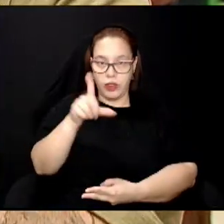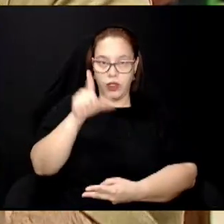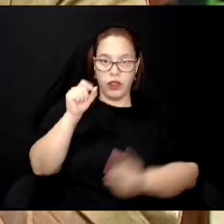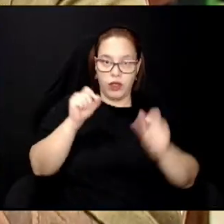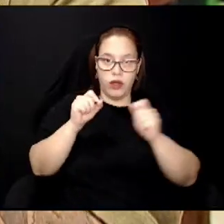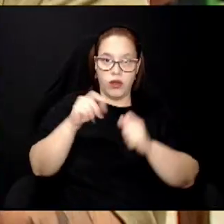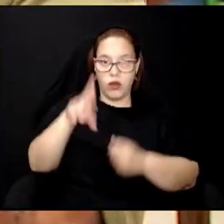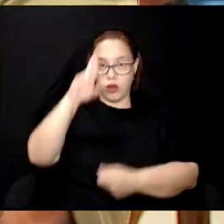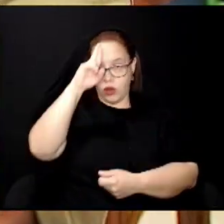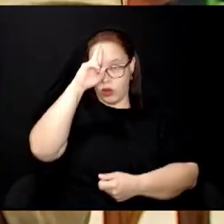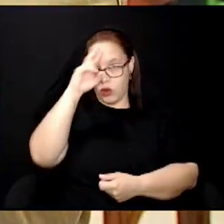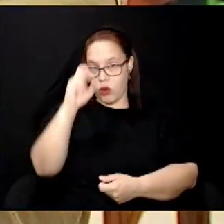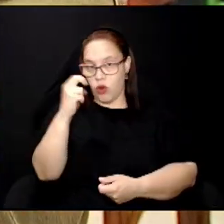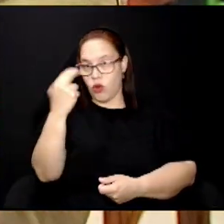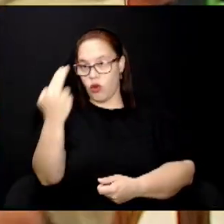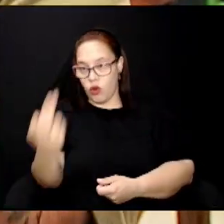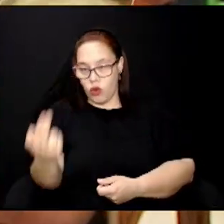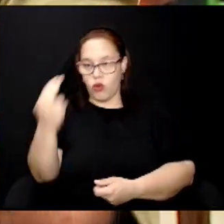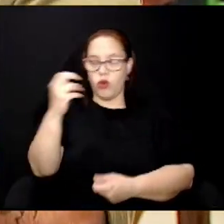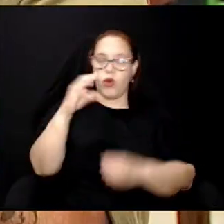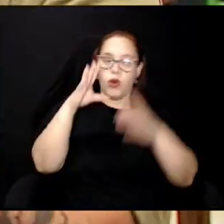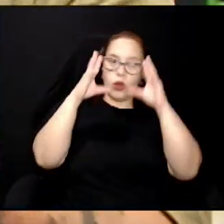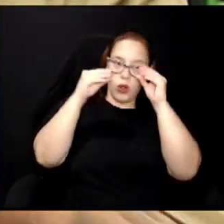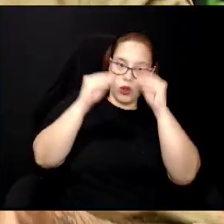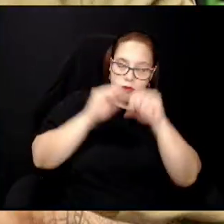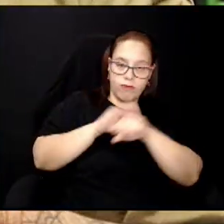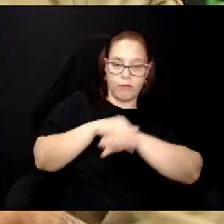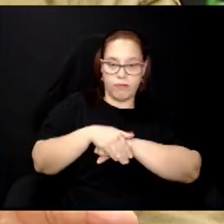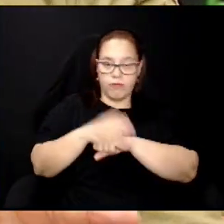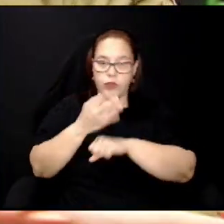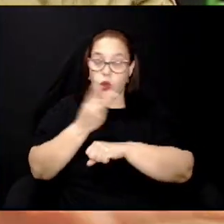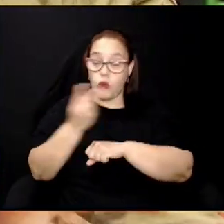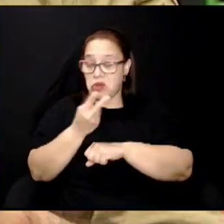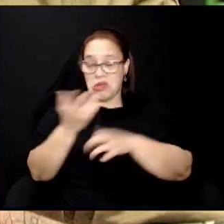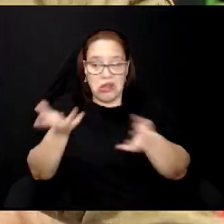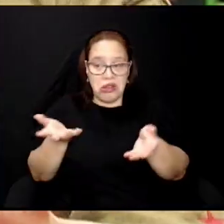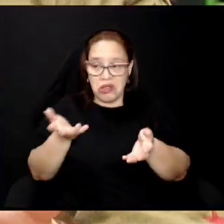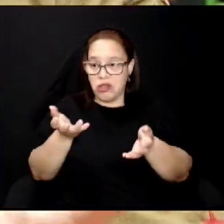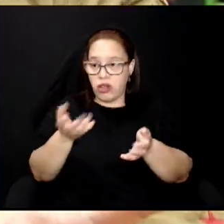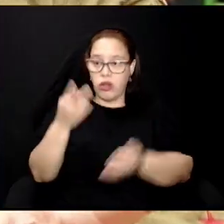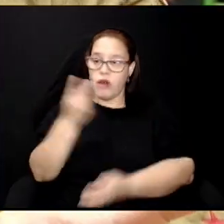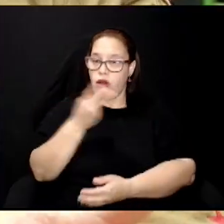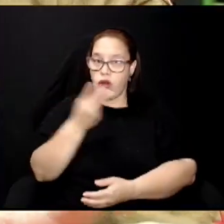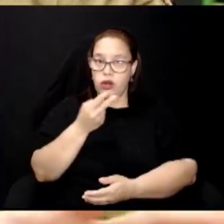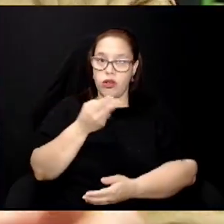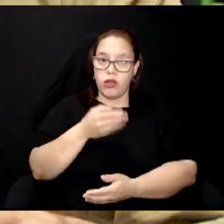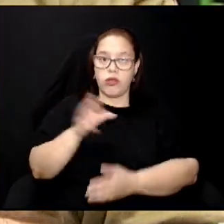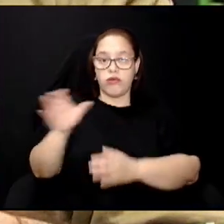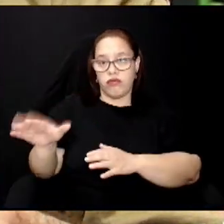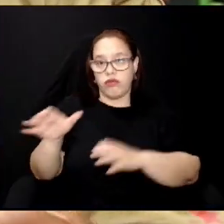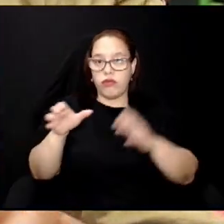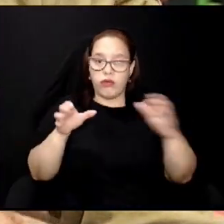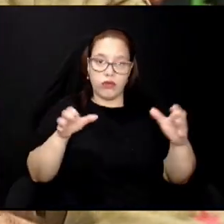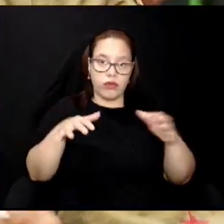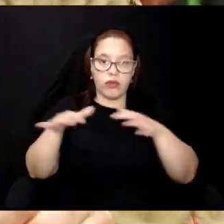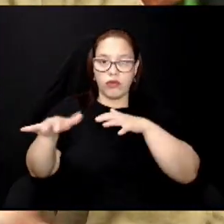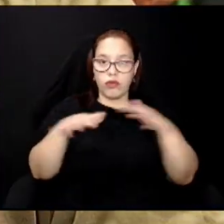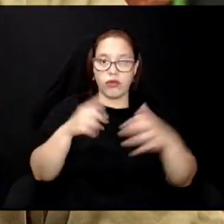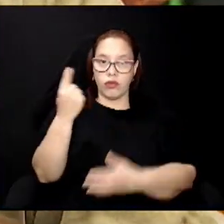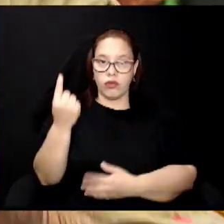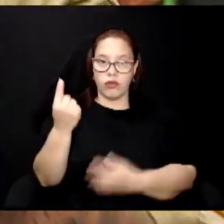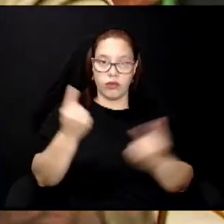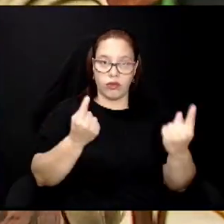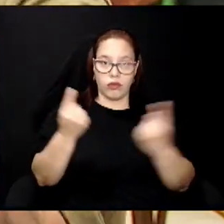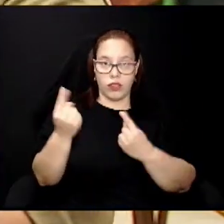almoço, só do almoço ou do jantar ou dos dois. Nós participamos dos dois e aí em cada momento tem pelo menos uma variação